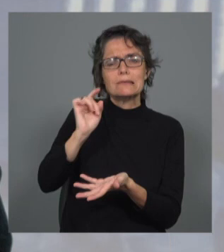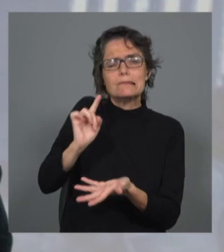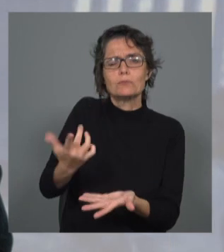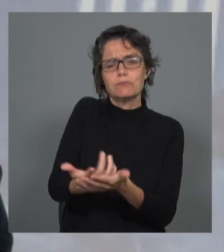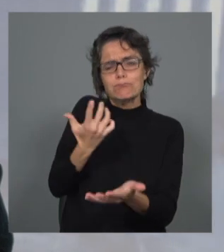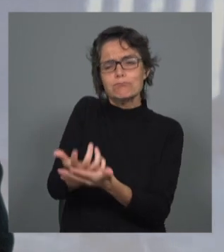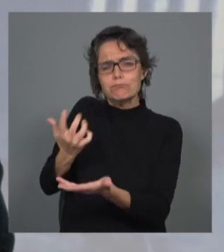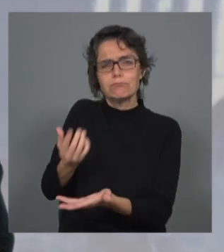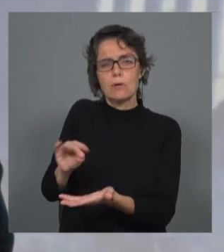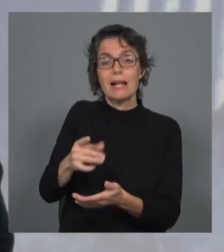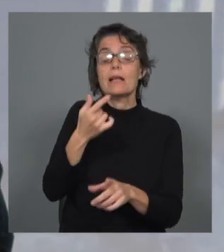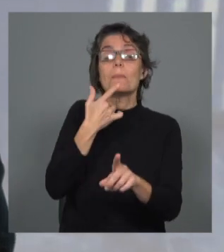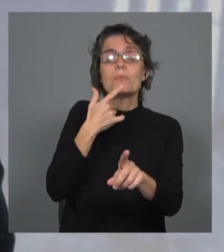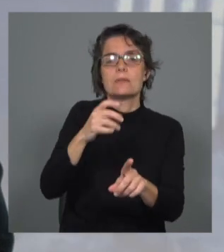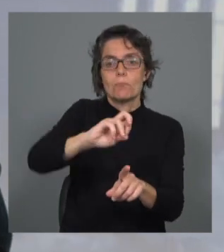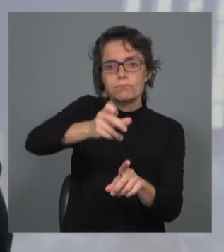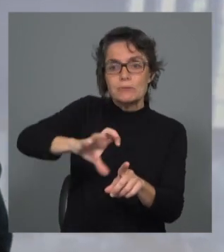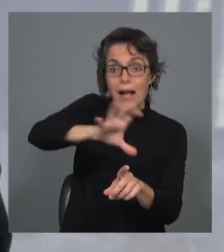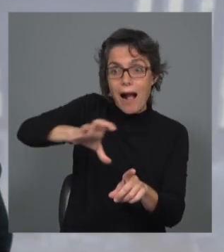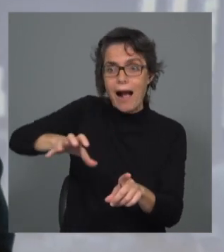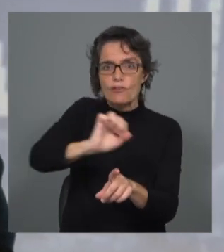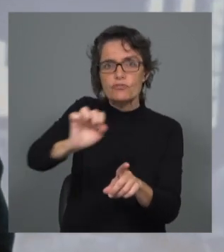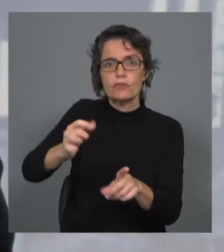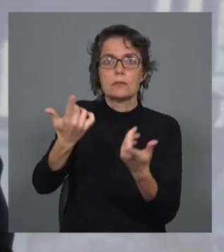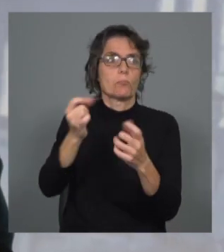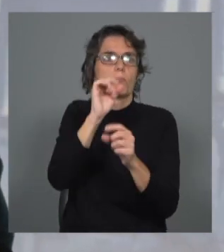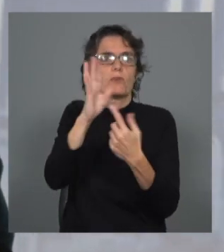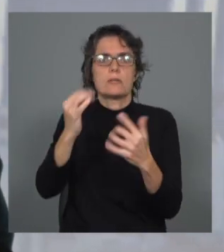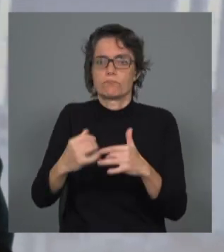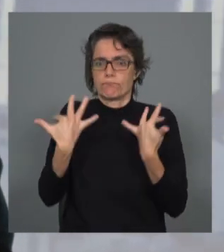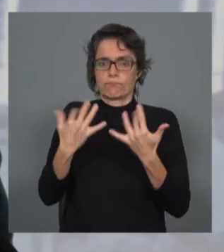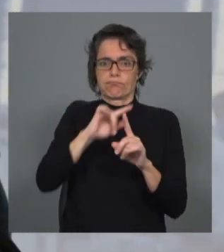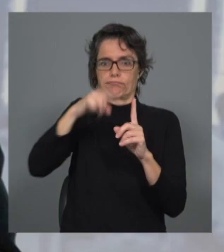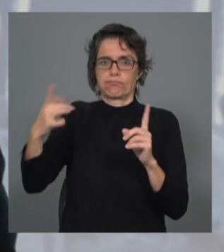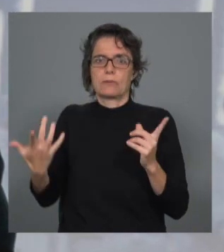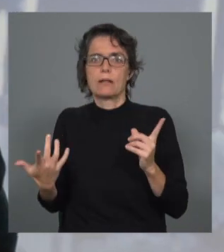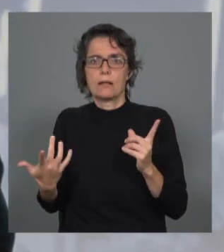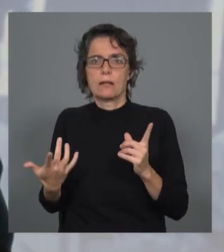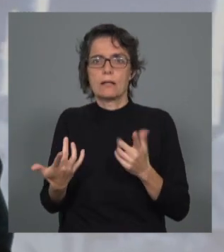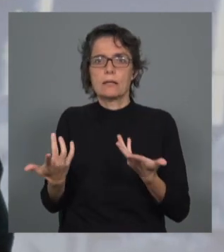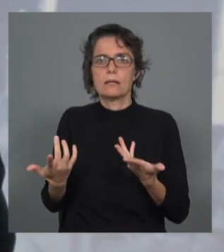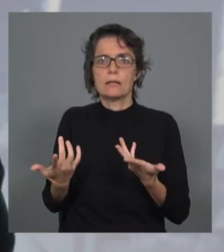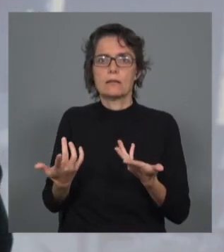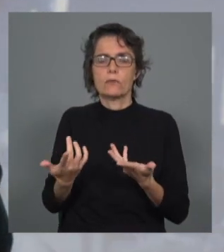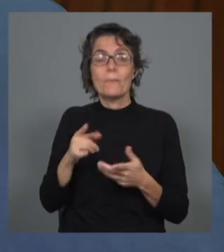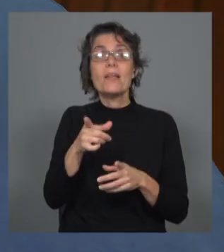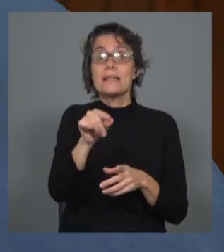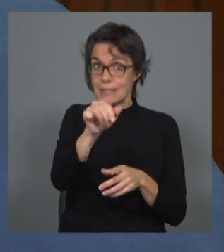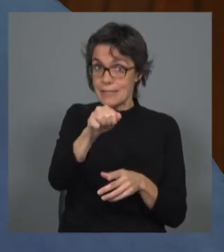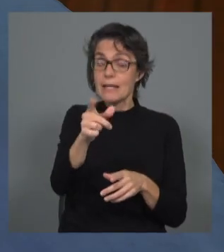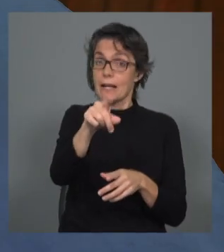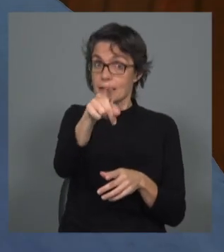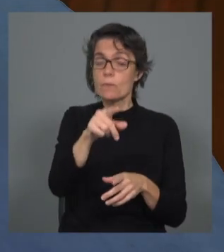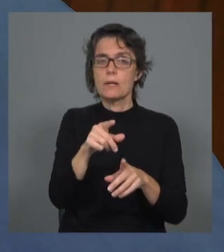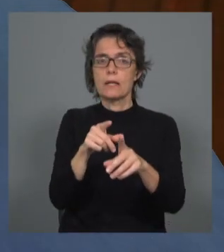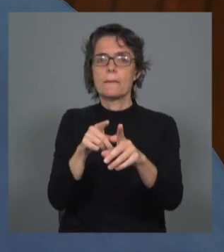no Conselho, na região, quantos casos estavam ativos. Claro. E um pormenor importante, peço desculpa João, um pormenor importante foi ao nível